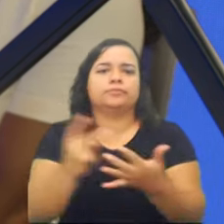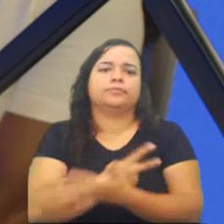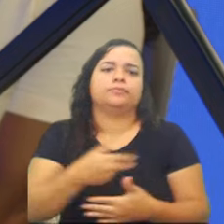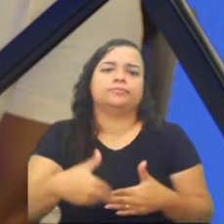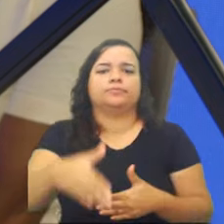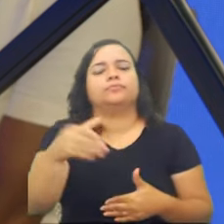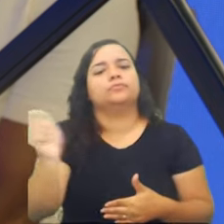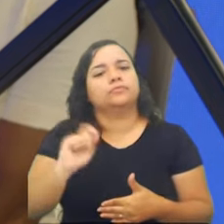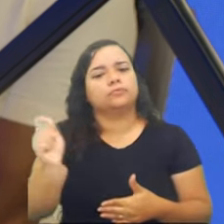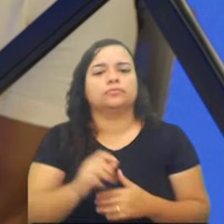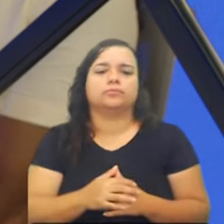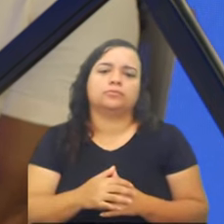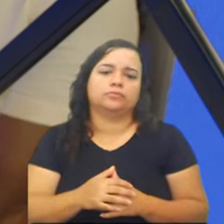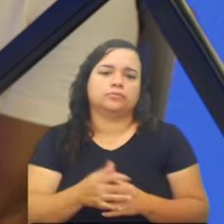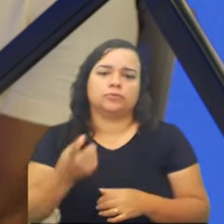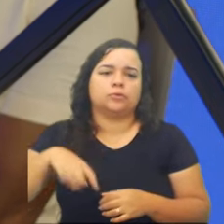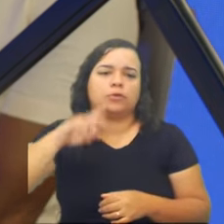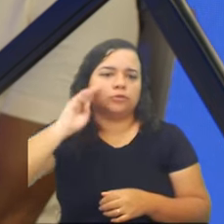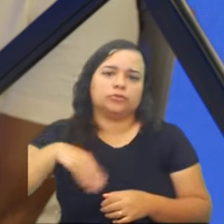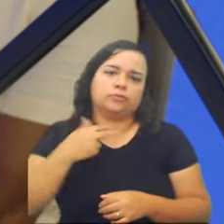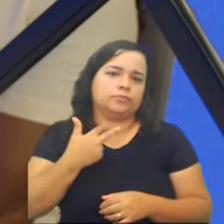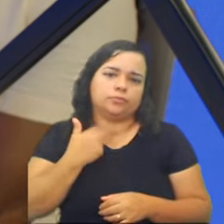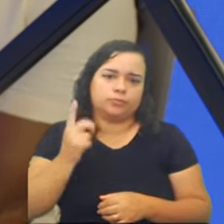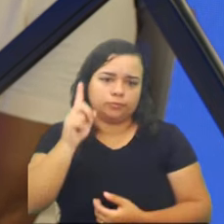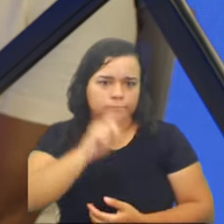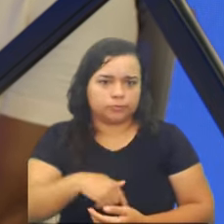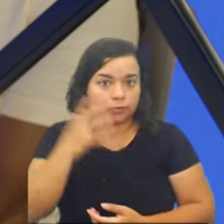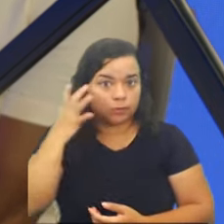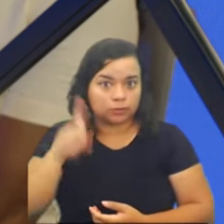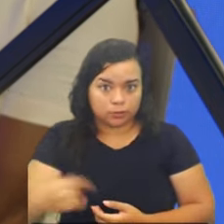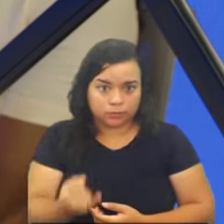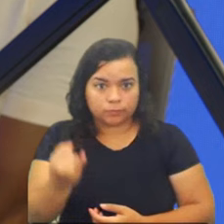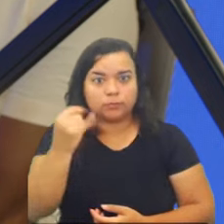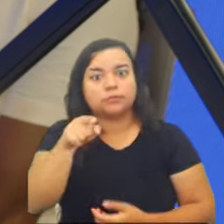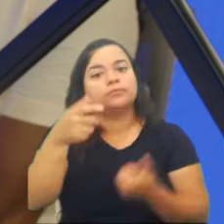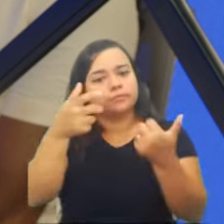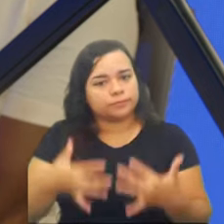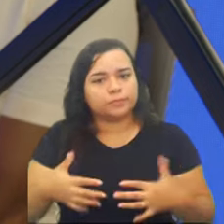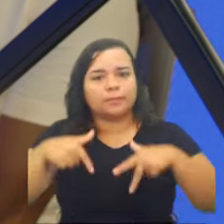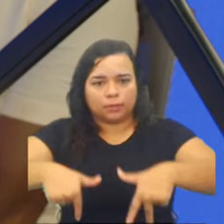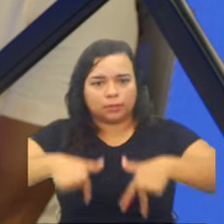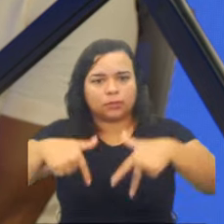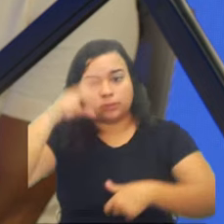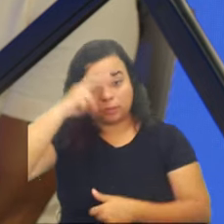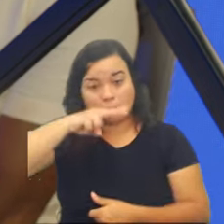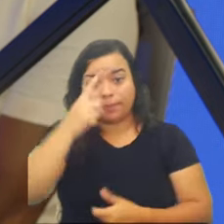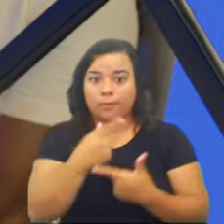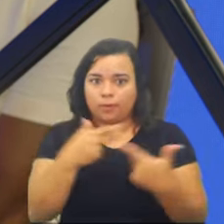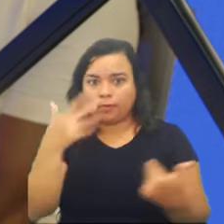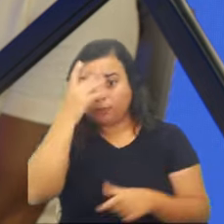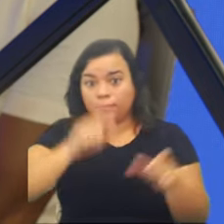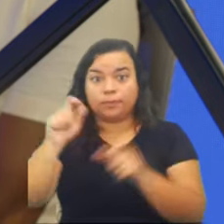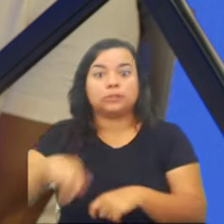sociedade vai acontecer então a gente não não pode pode desistir né acho importante você falou de militância me lembrei de uma